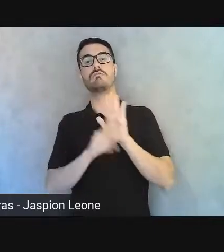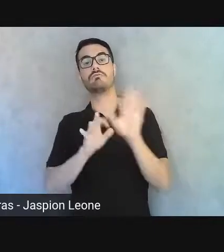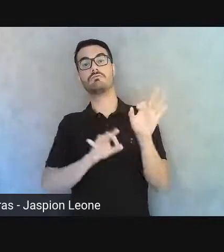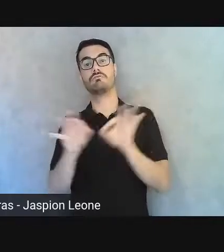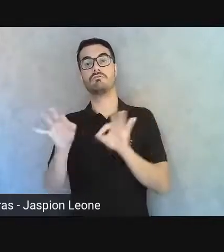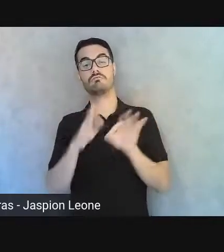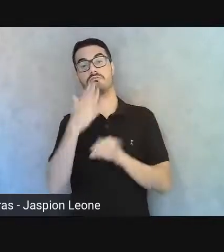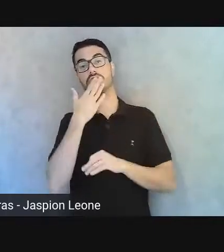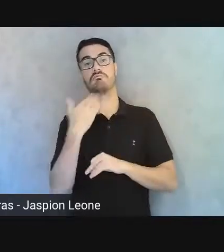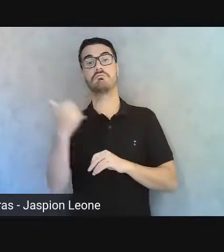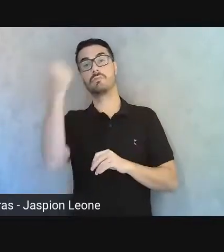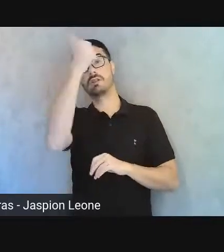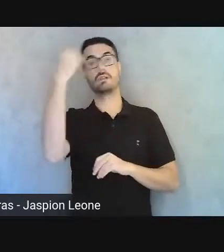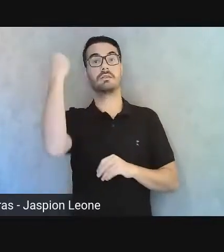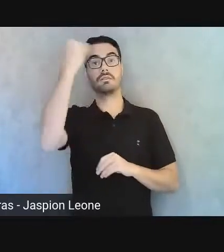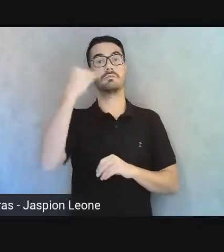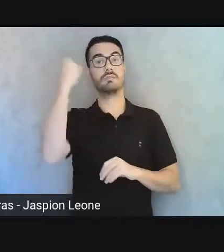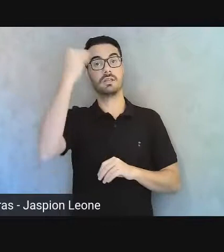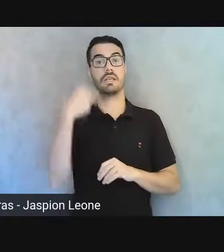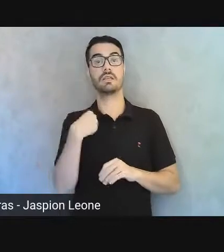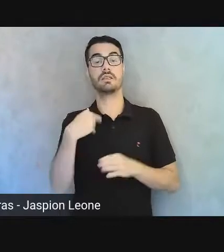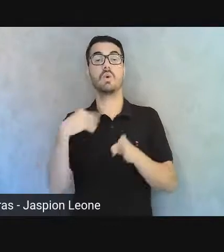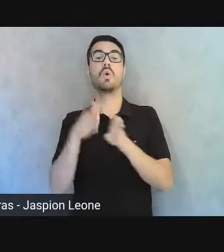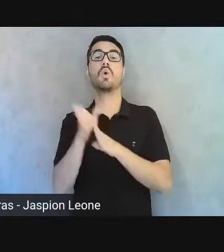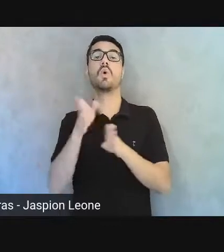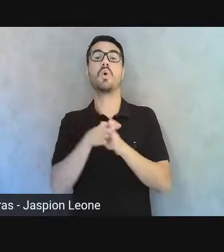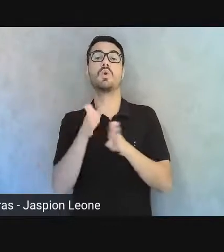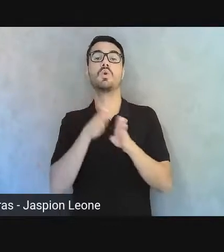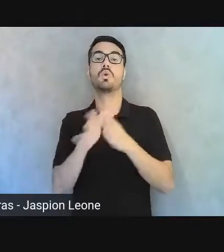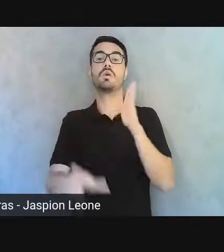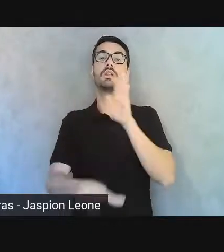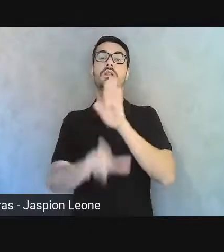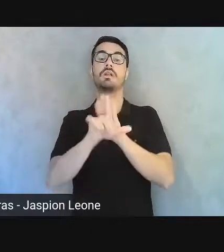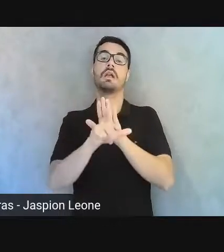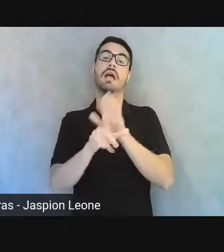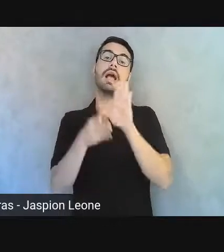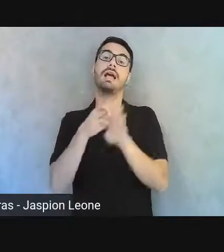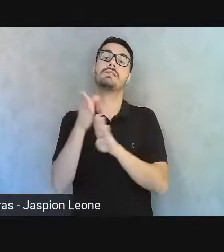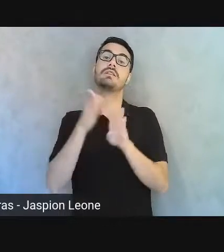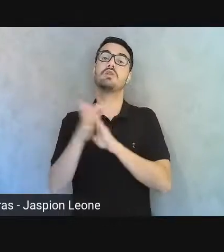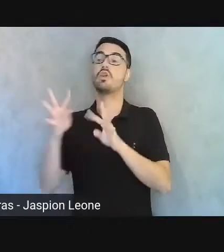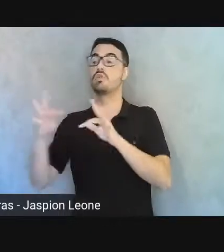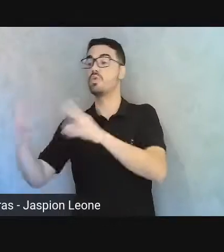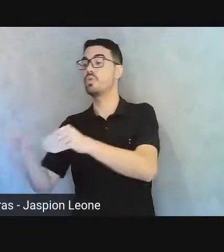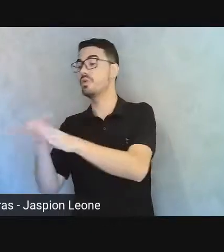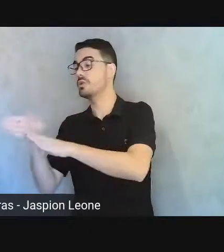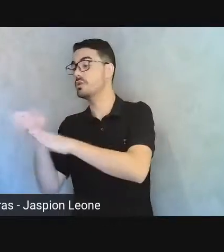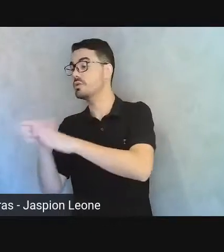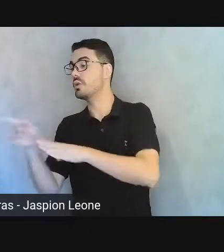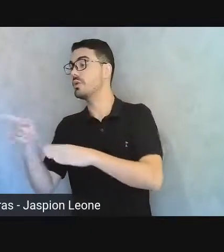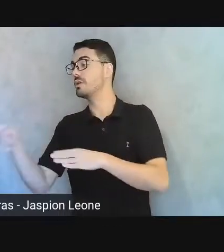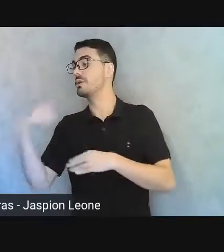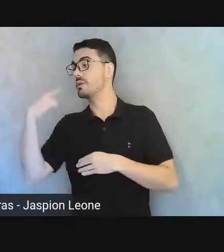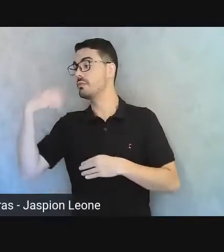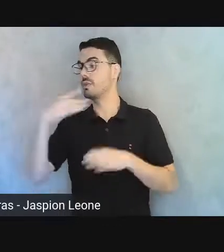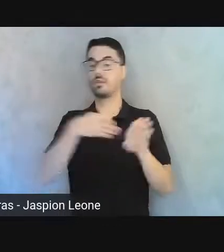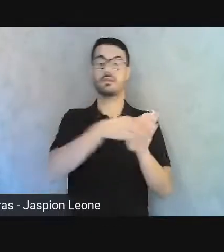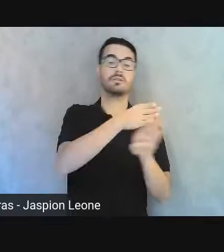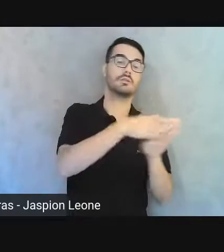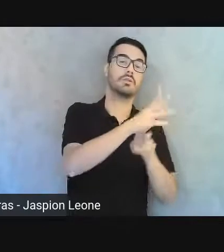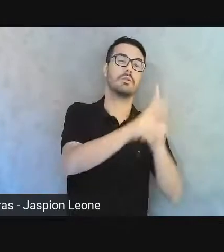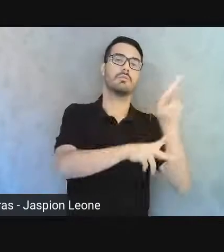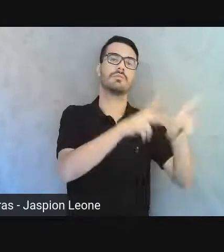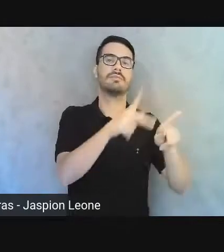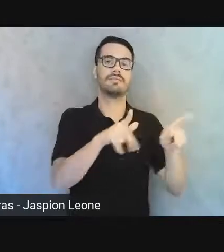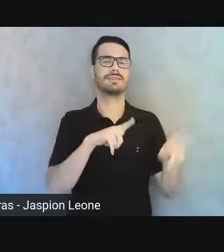uma experiência muito rica na consultoria legislativa também é que a gente assessora todos os lados. No projeto de lei do licenciamento existe um debate